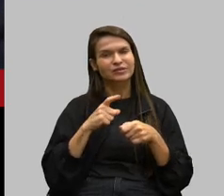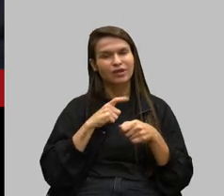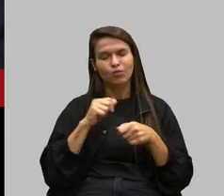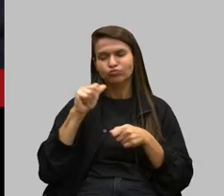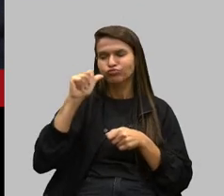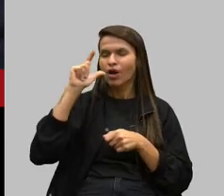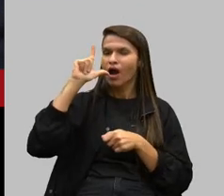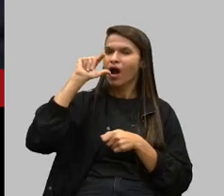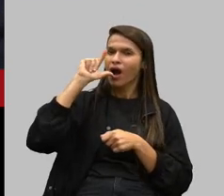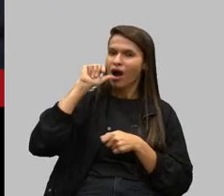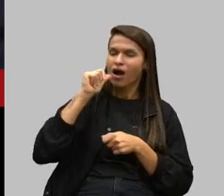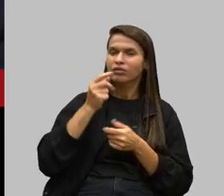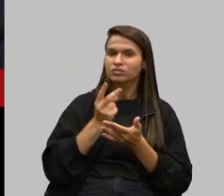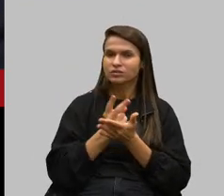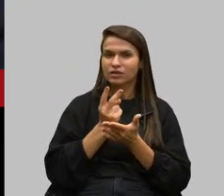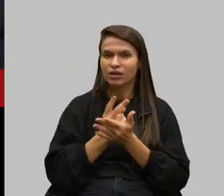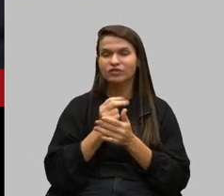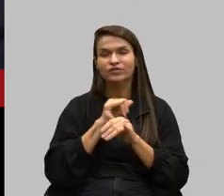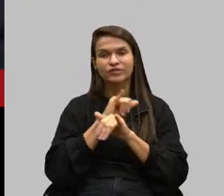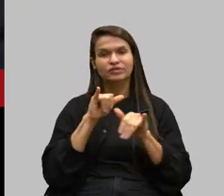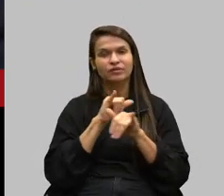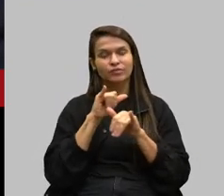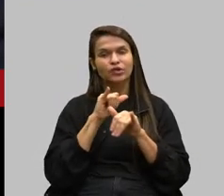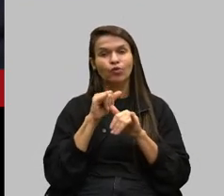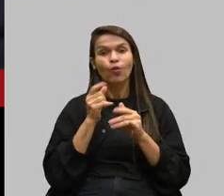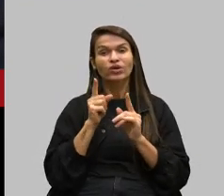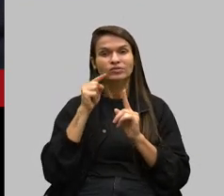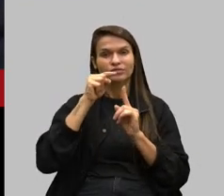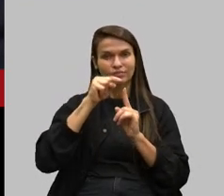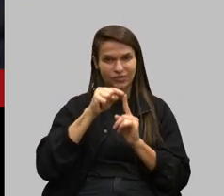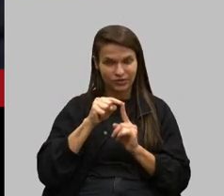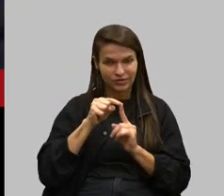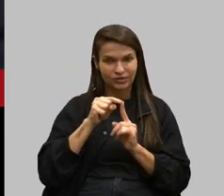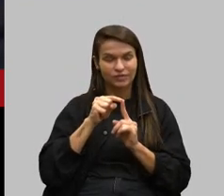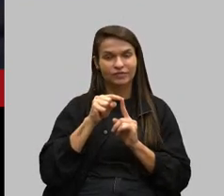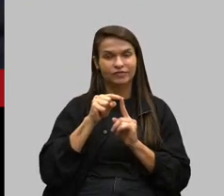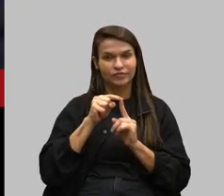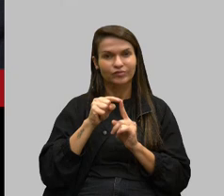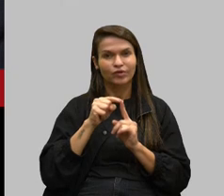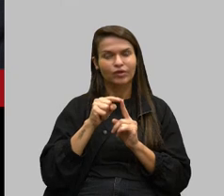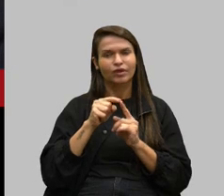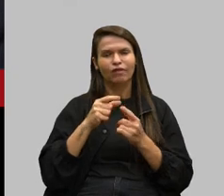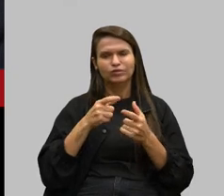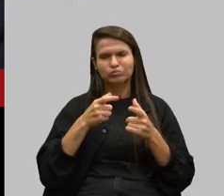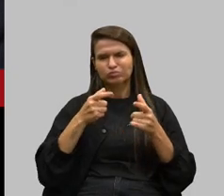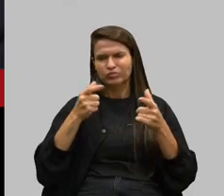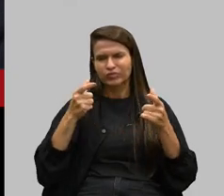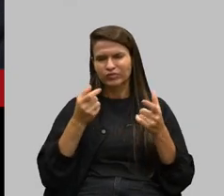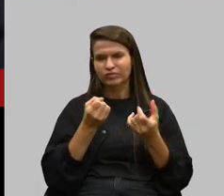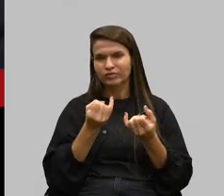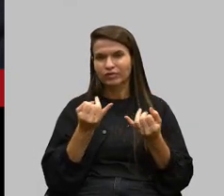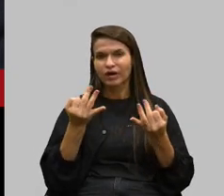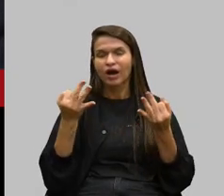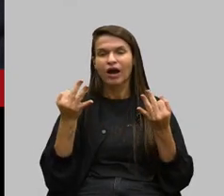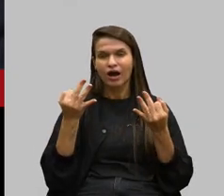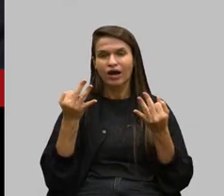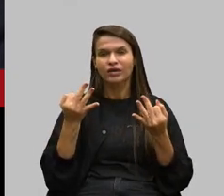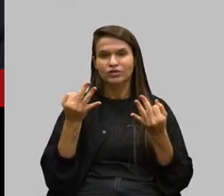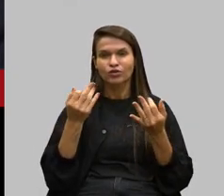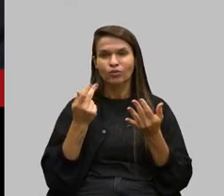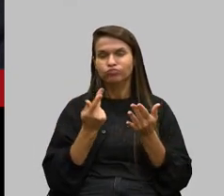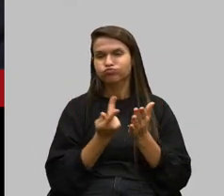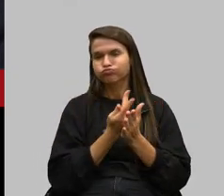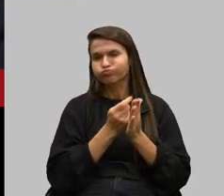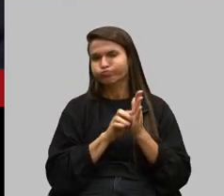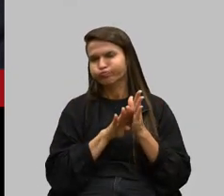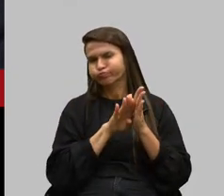contínua né E aí a gente fez a campanha exatamente para para isso E aí apesar da quantidade eh de casos ter aumentado